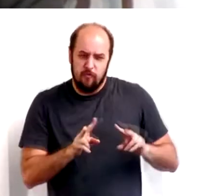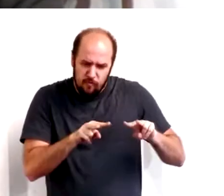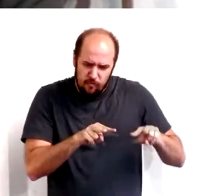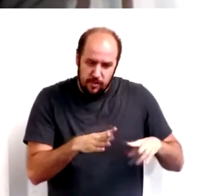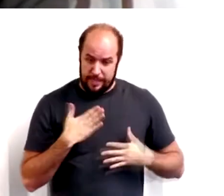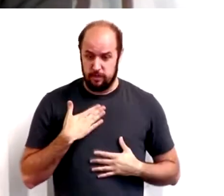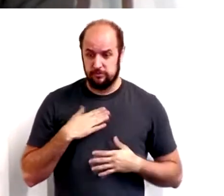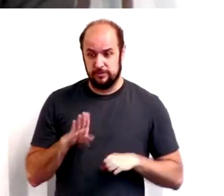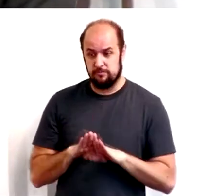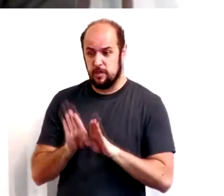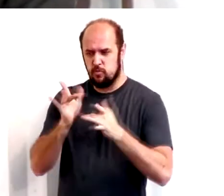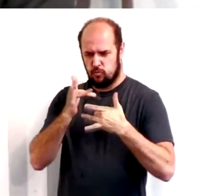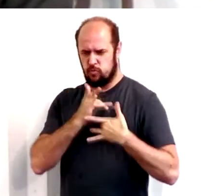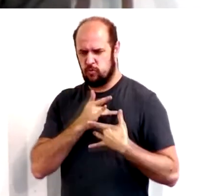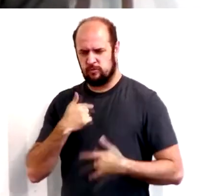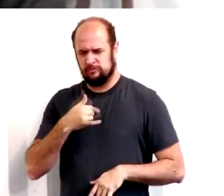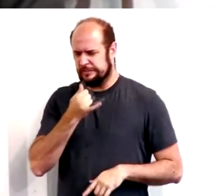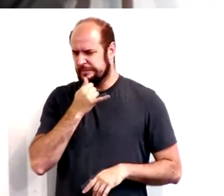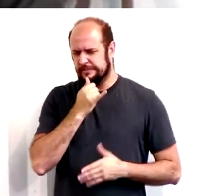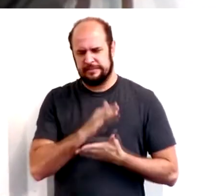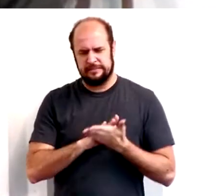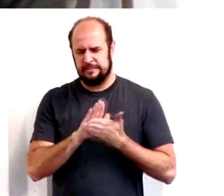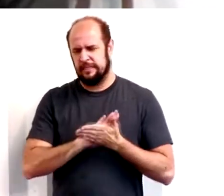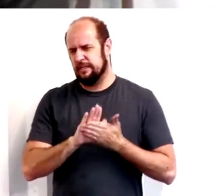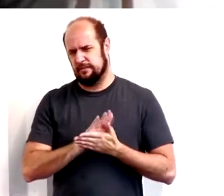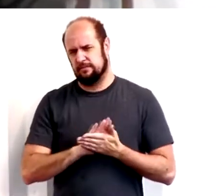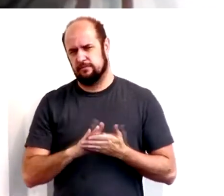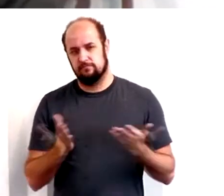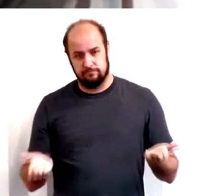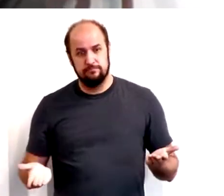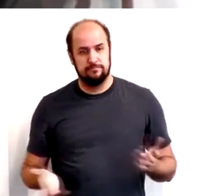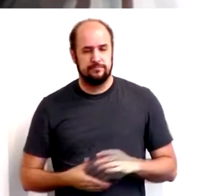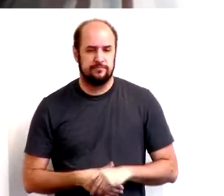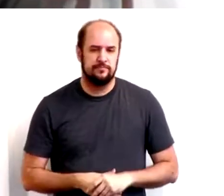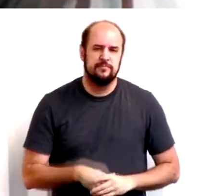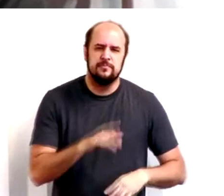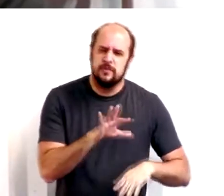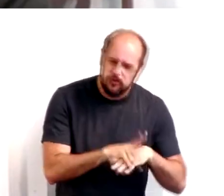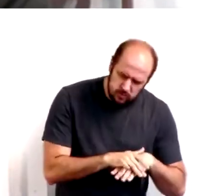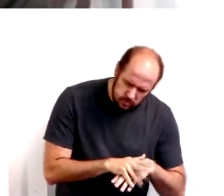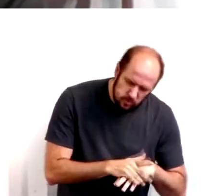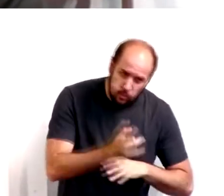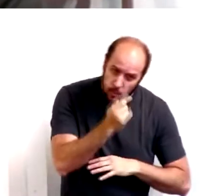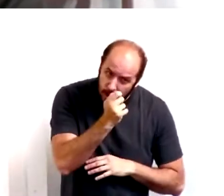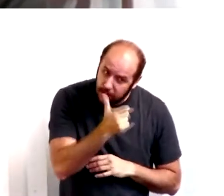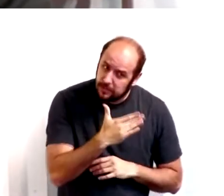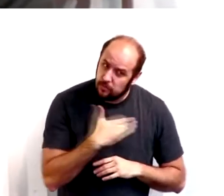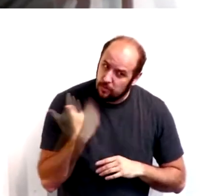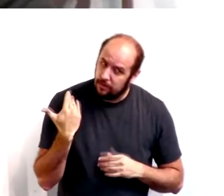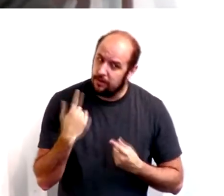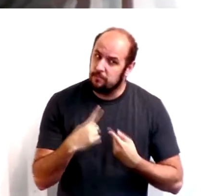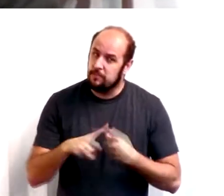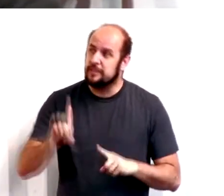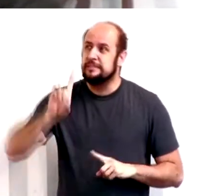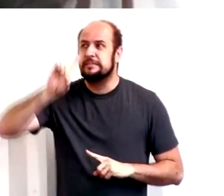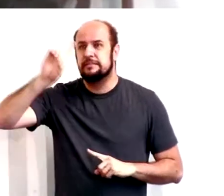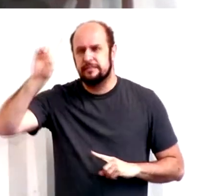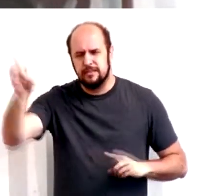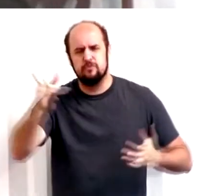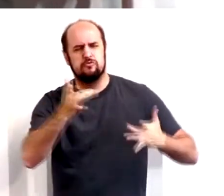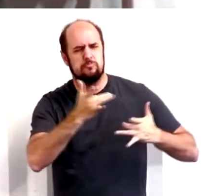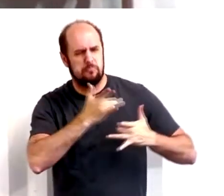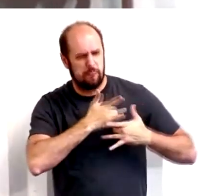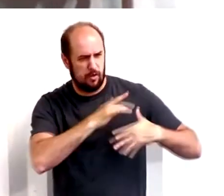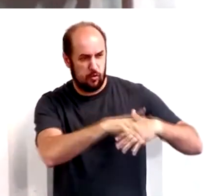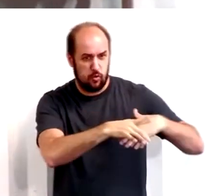de mim, para que eu não tivesse tristeza sobre tristeza. Ou seja, ele adoeceu mortalmente, porém Deus compadeceu.